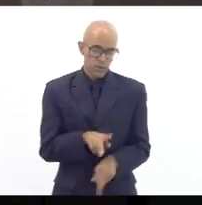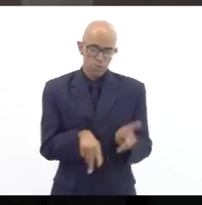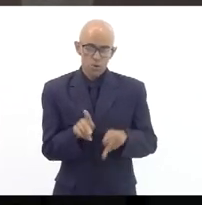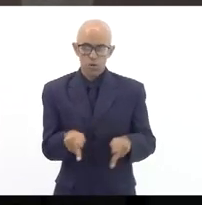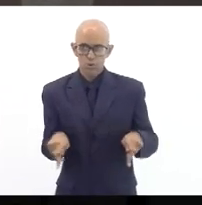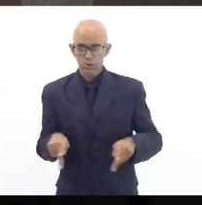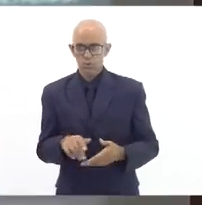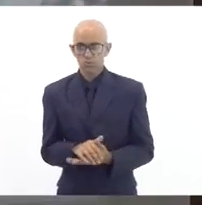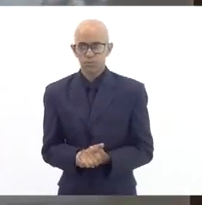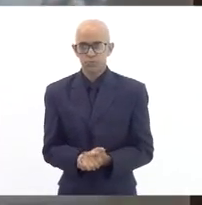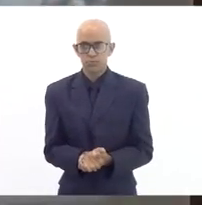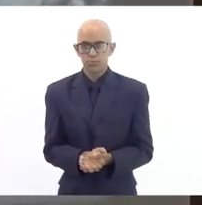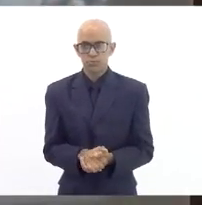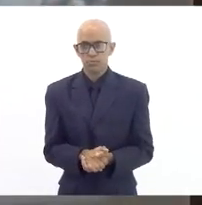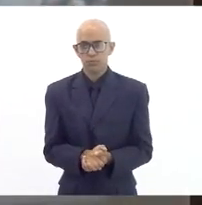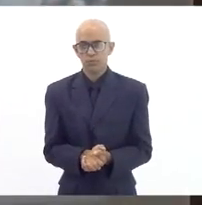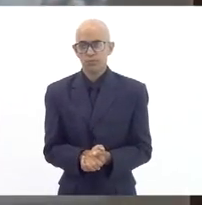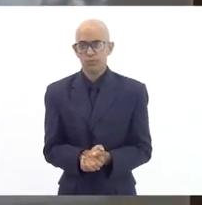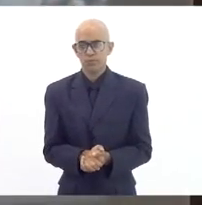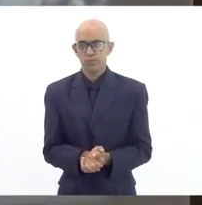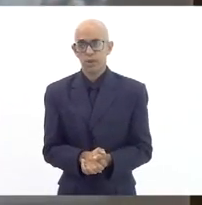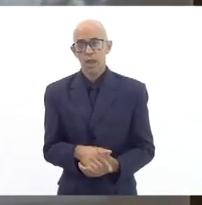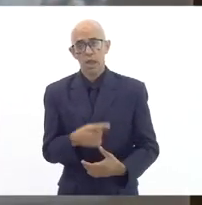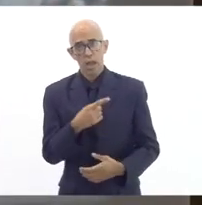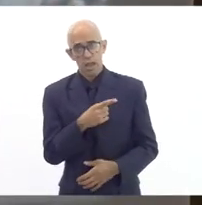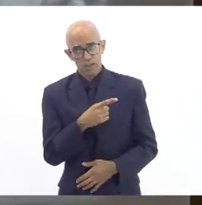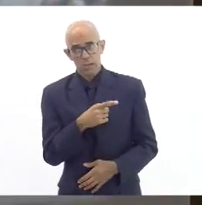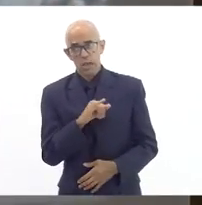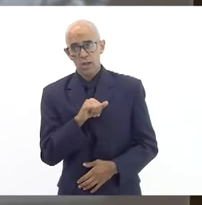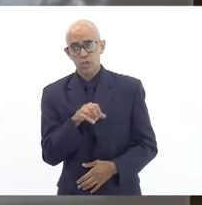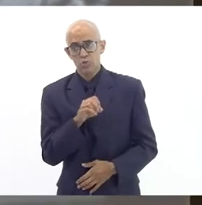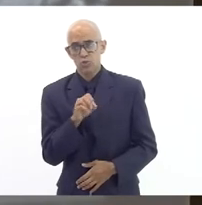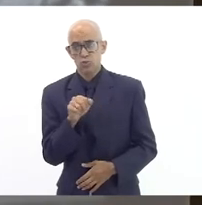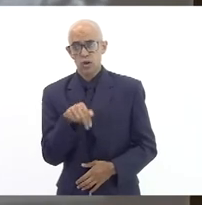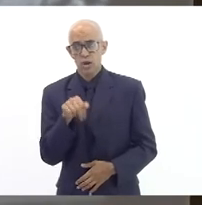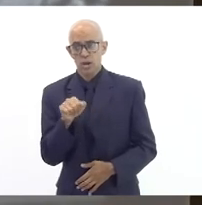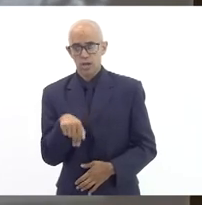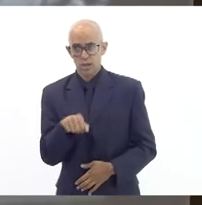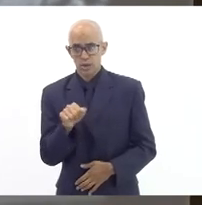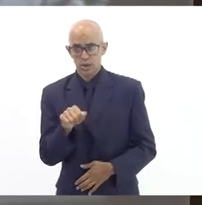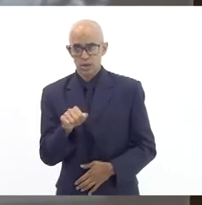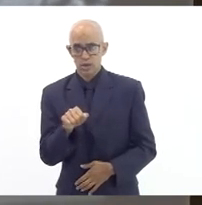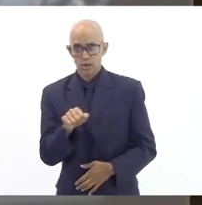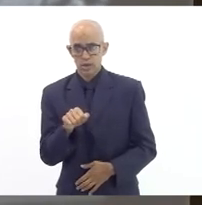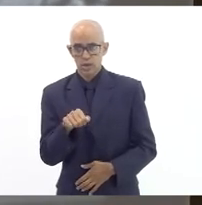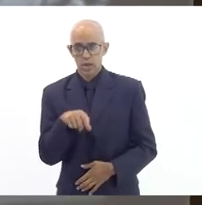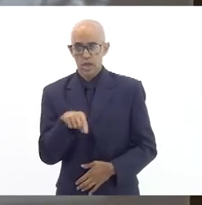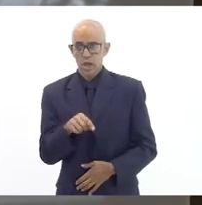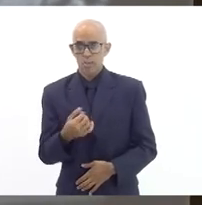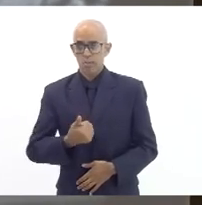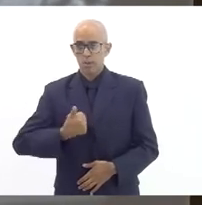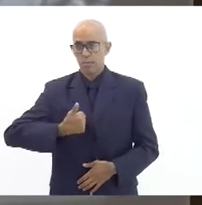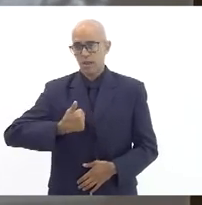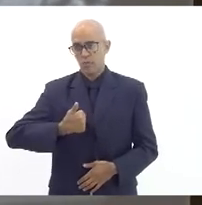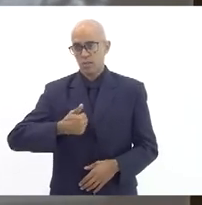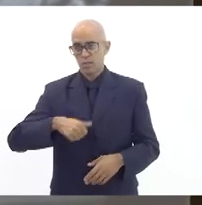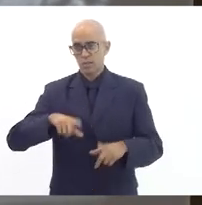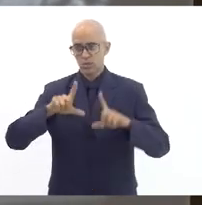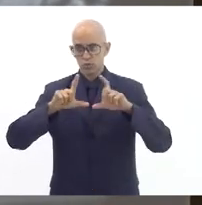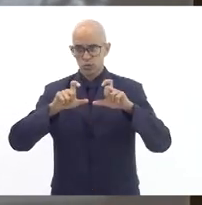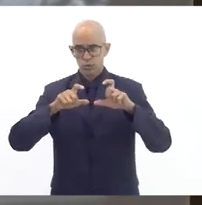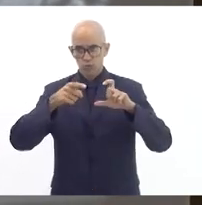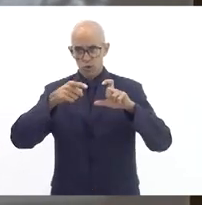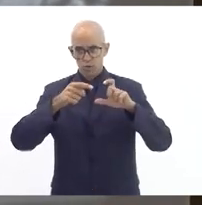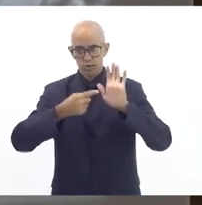passar? Essa é a Joana, a minha prima, e é a primeira vez que eu projeto essa foto. Mas